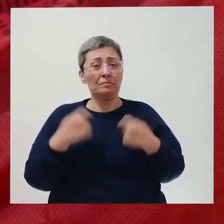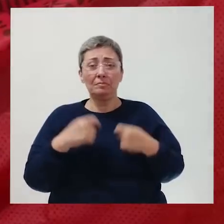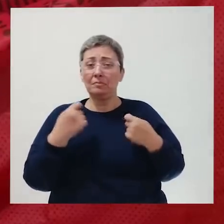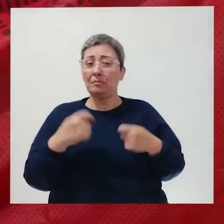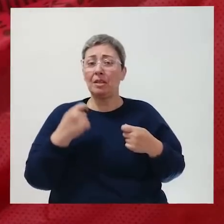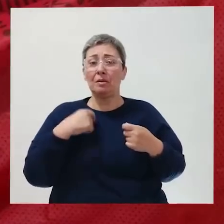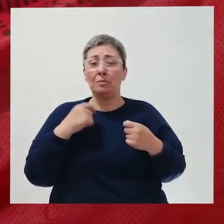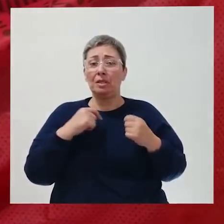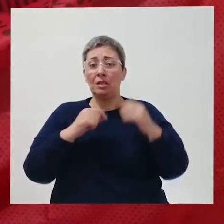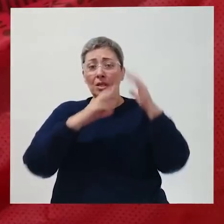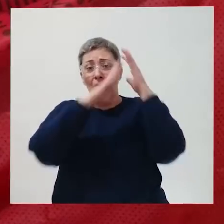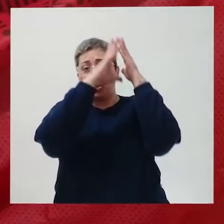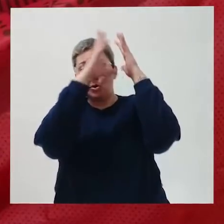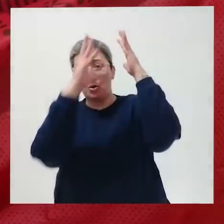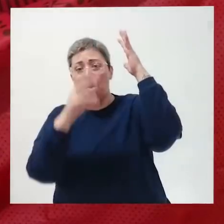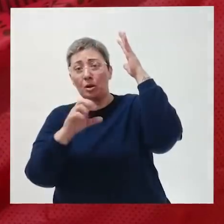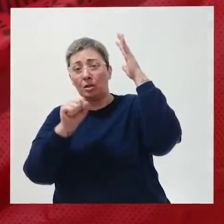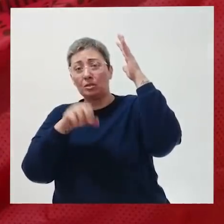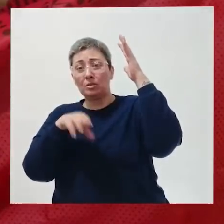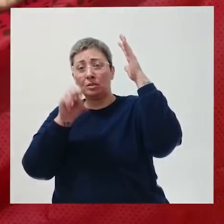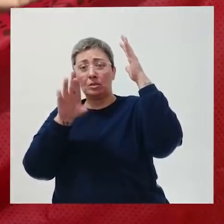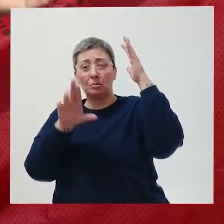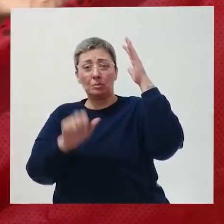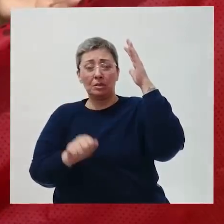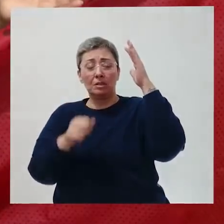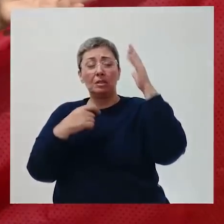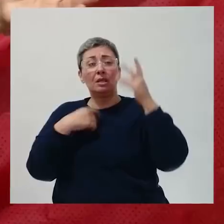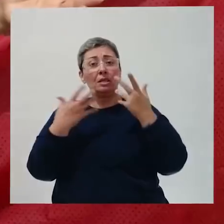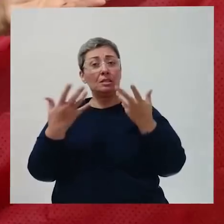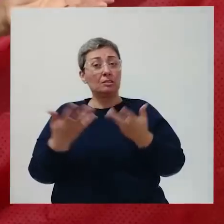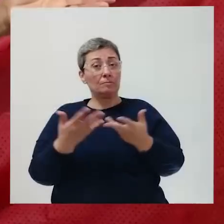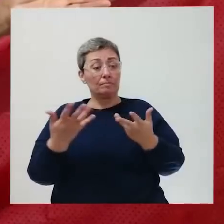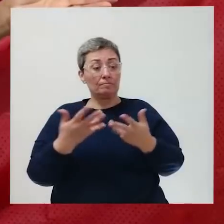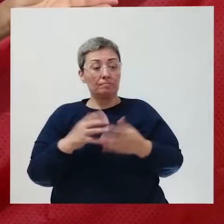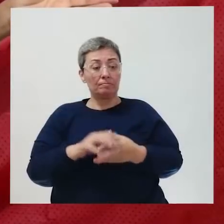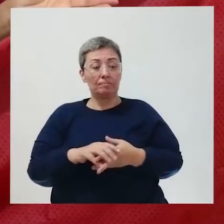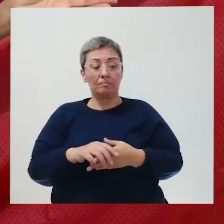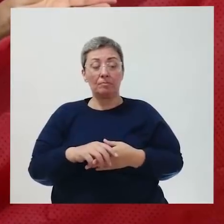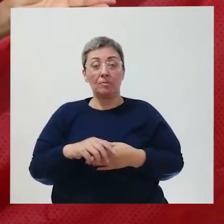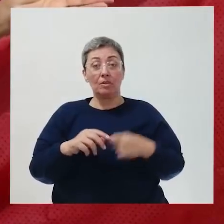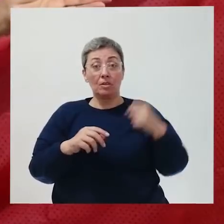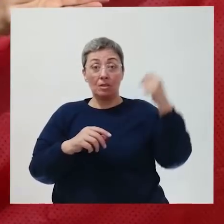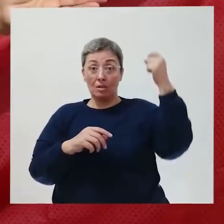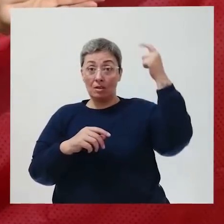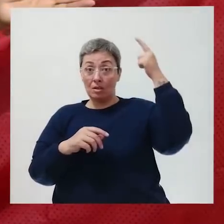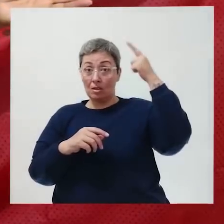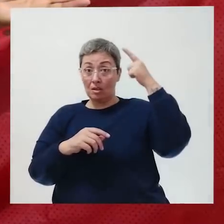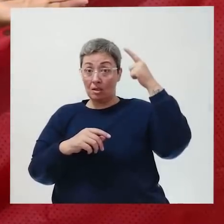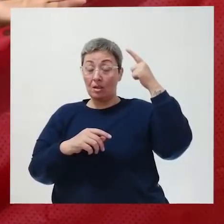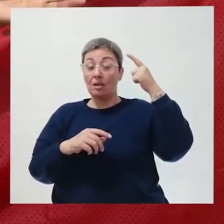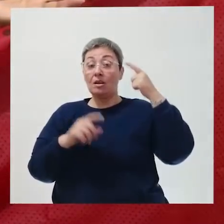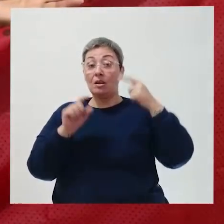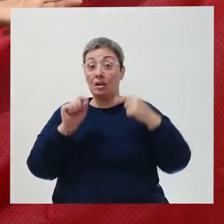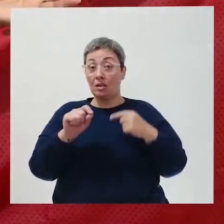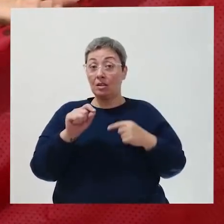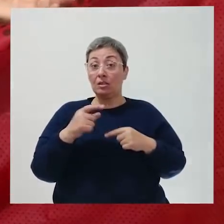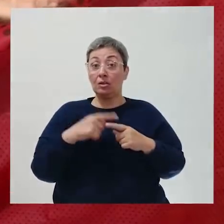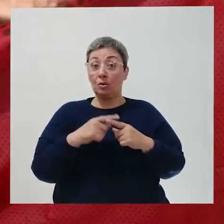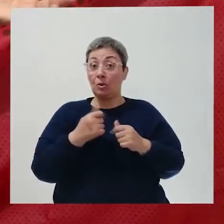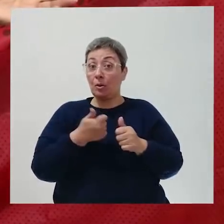uma sombra. E nisso, o sol viu que havia ali